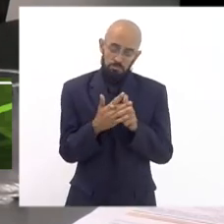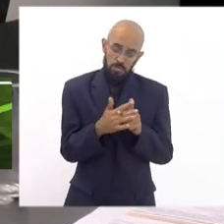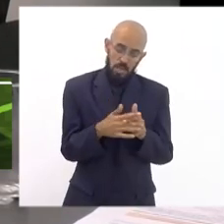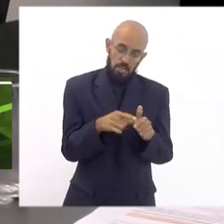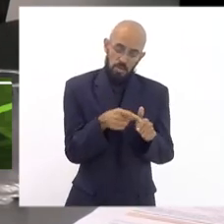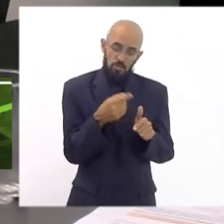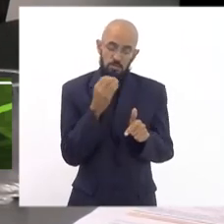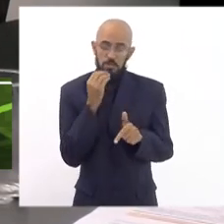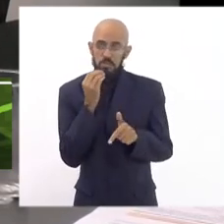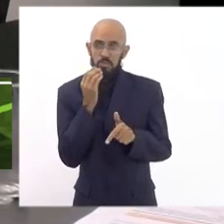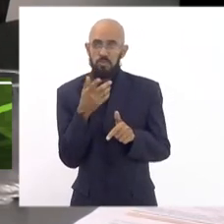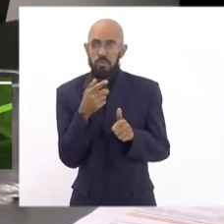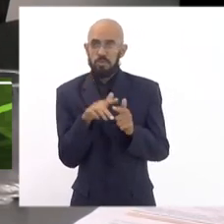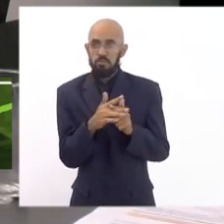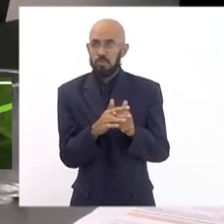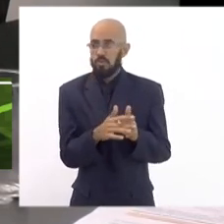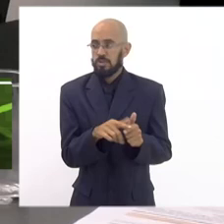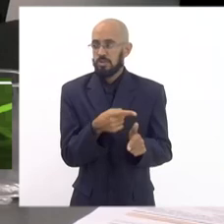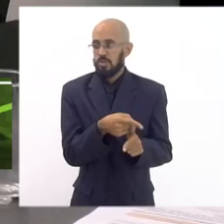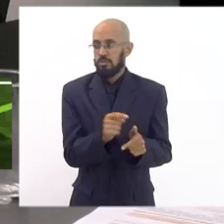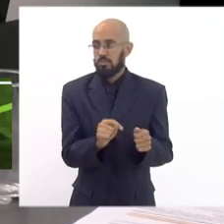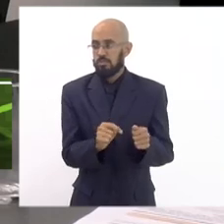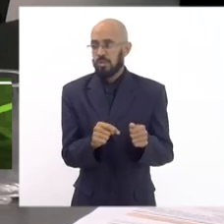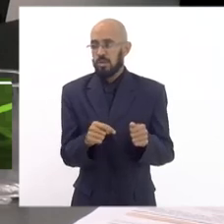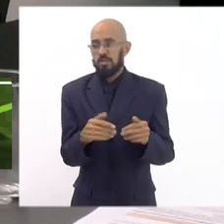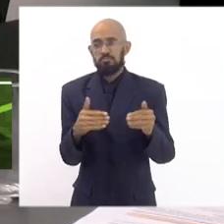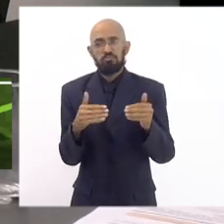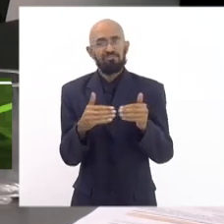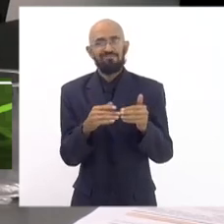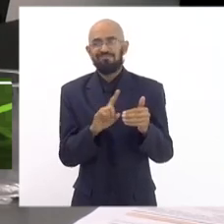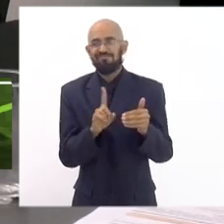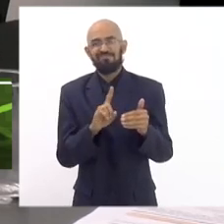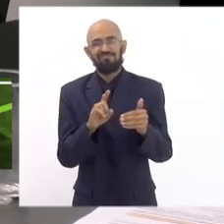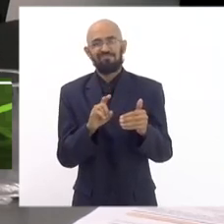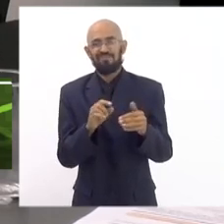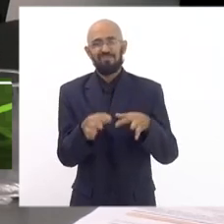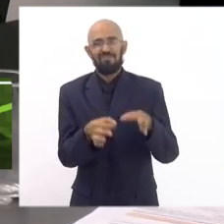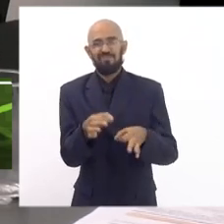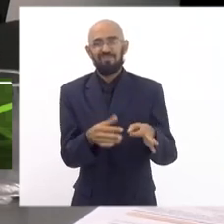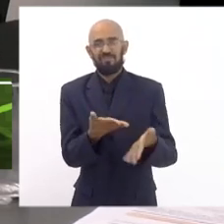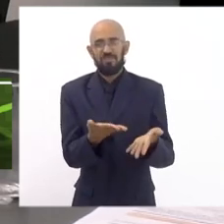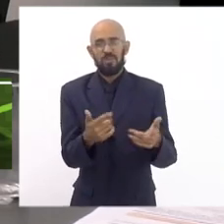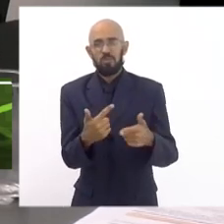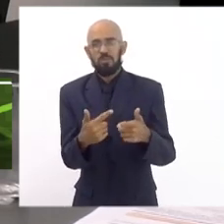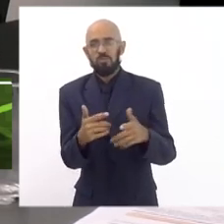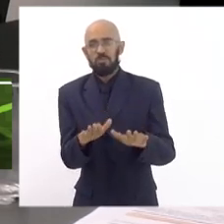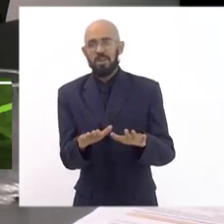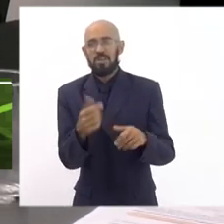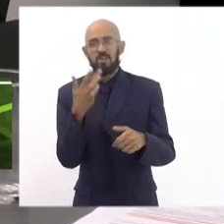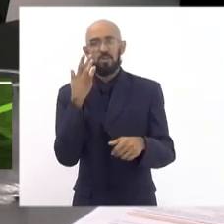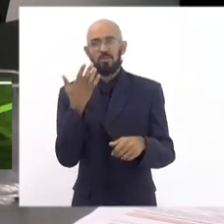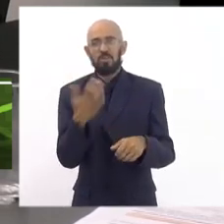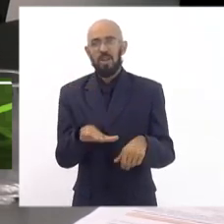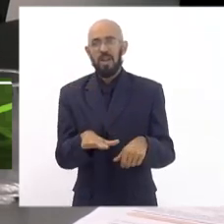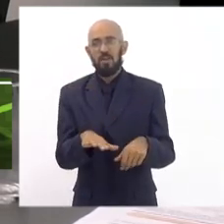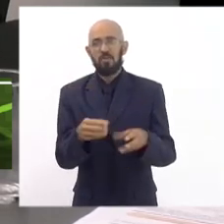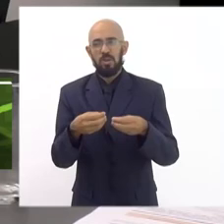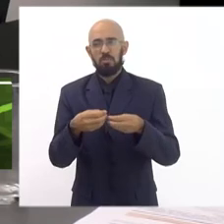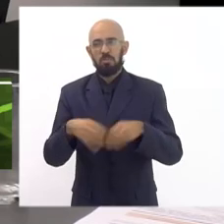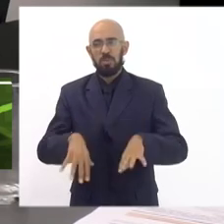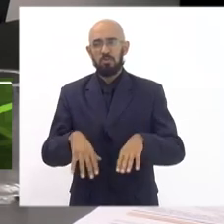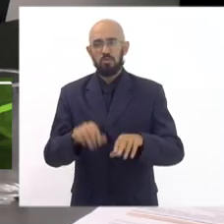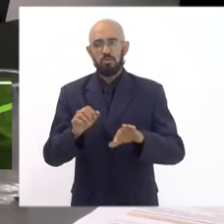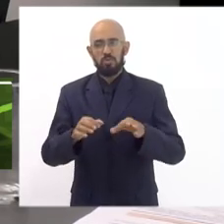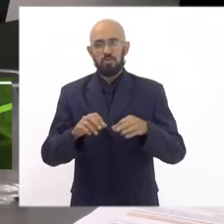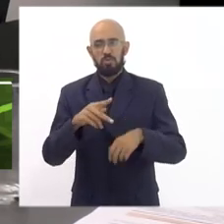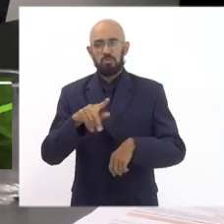parecer pela injuridicidade e não pela inconstitucionalidade. Mas eu também não quero prejudicar o